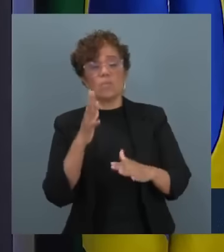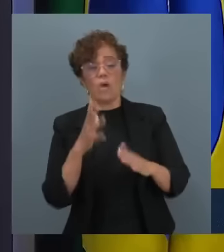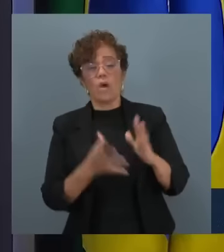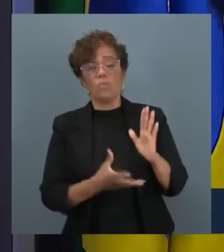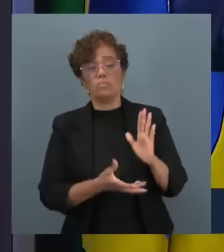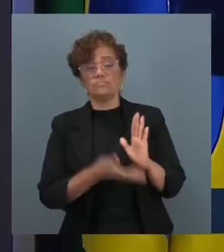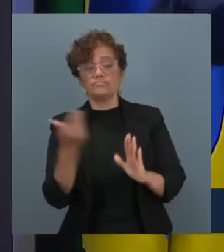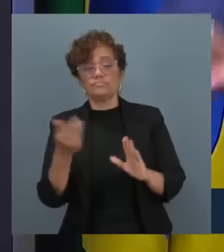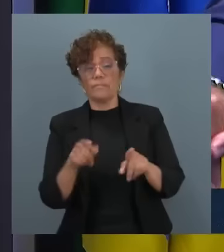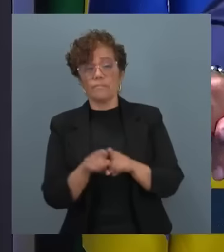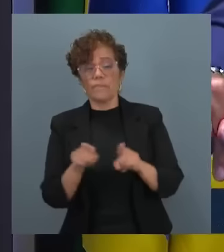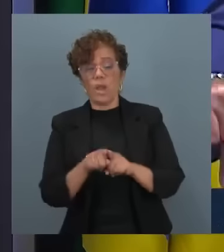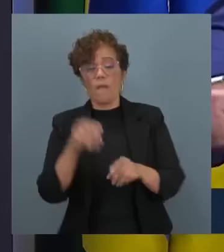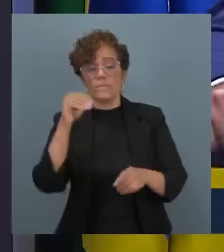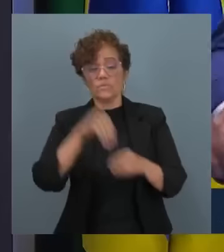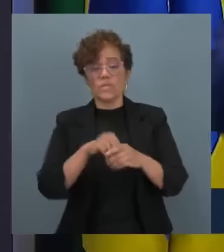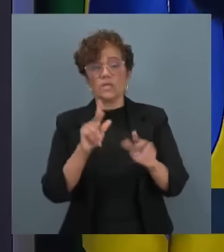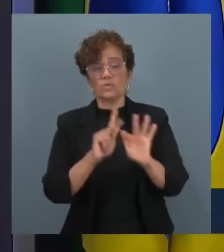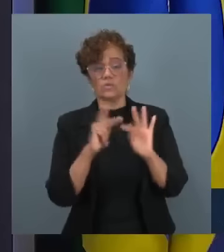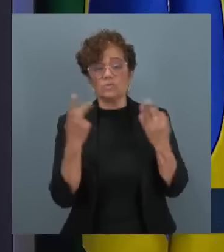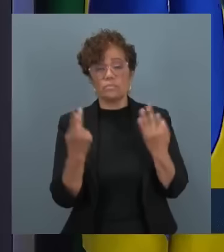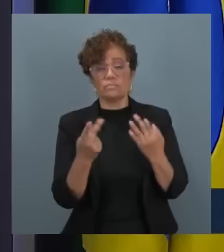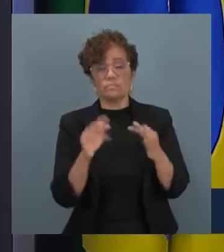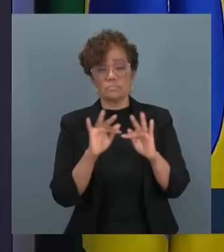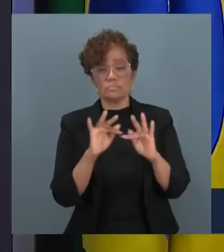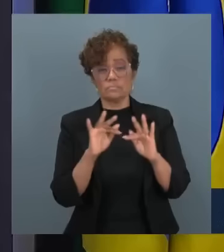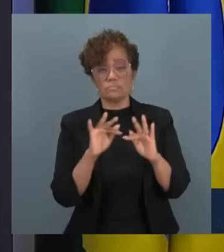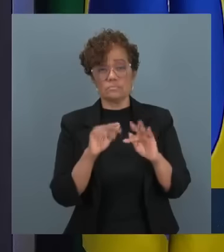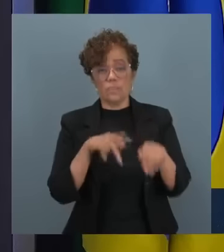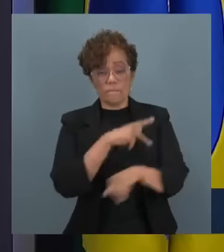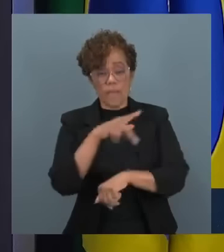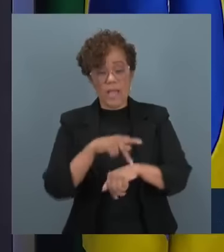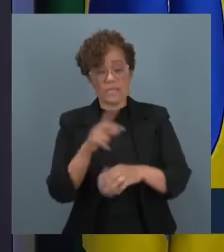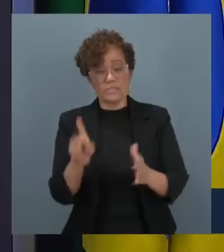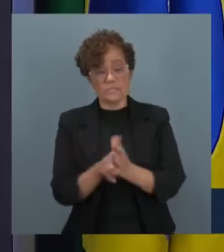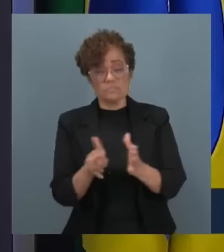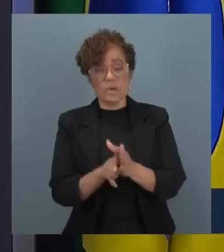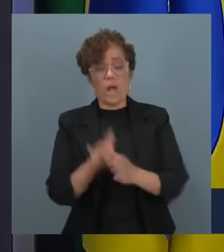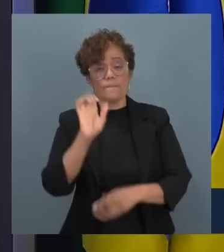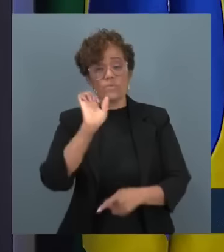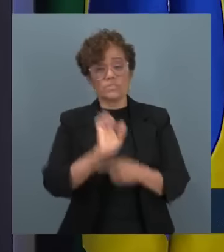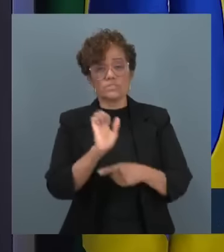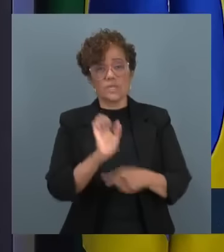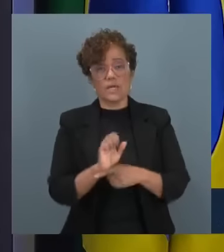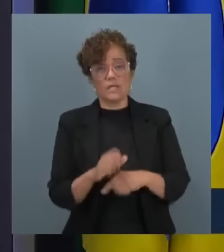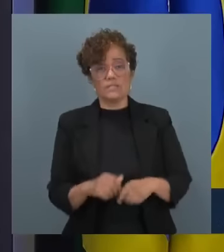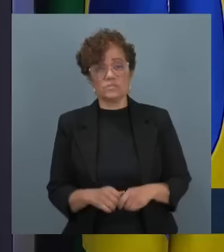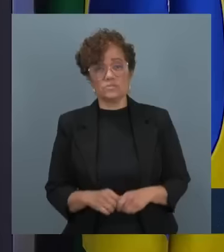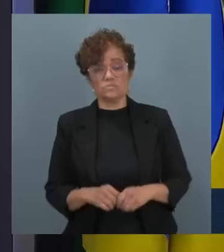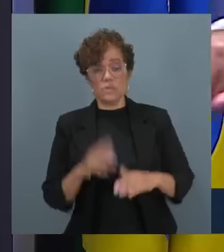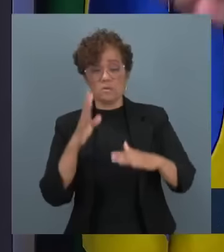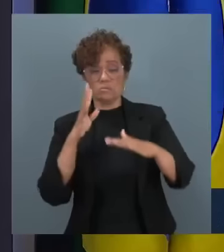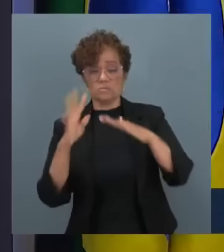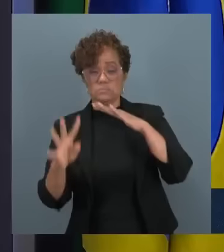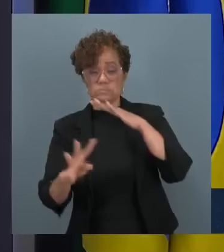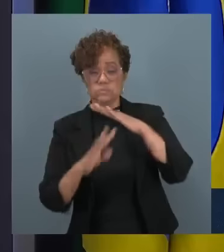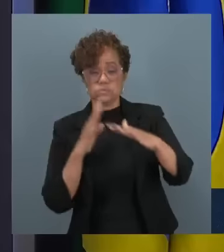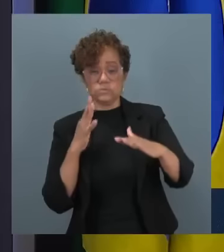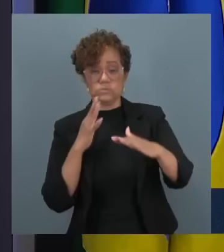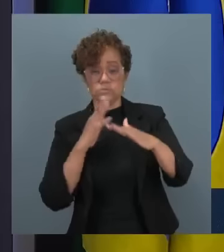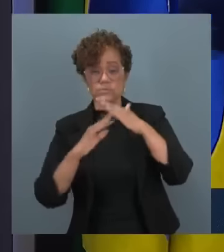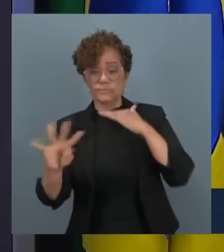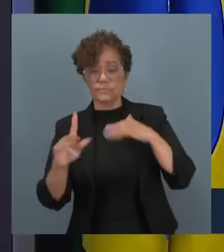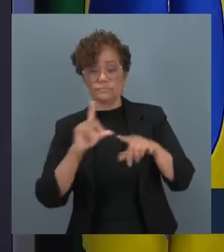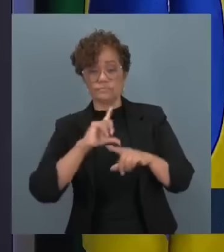seu próprio país, dentro de seu próprio estado, onde nasceram, onde têm suas raízes,